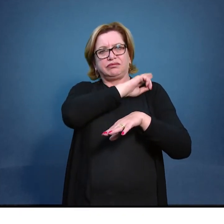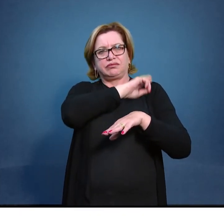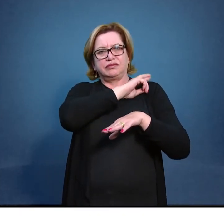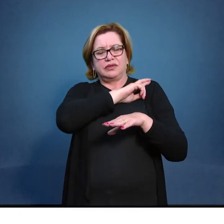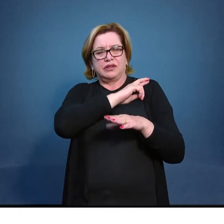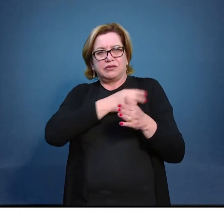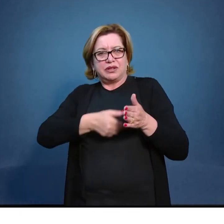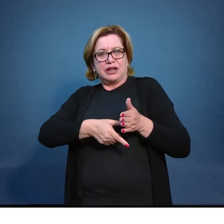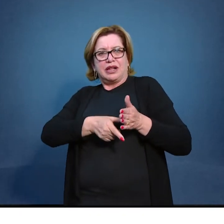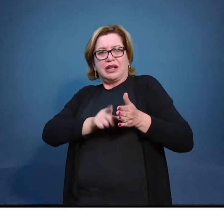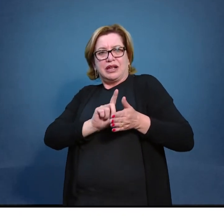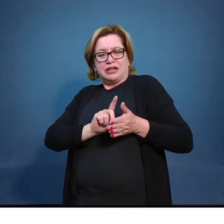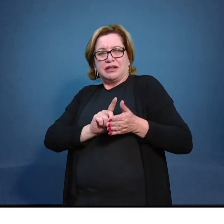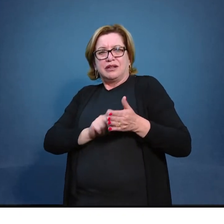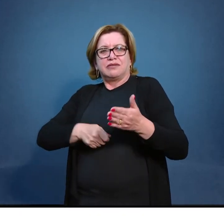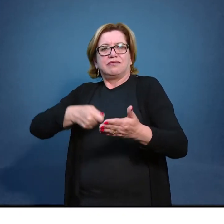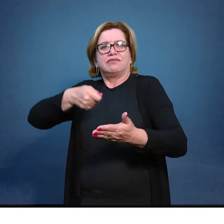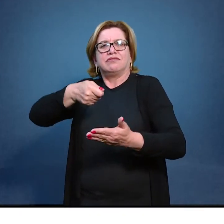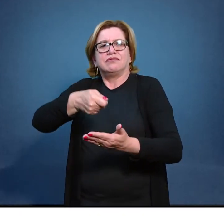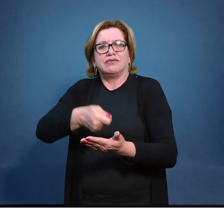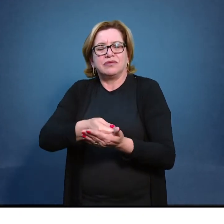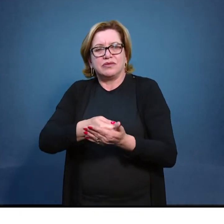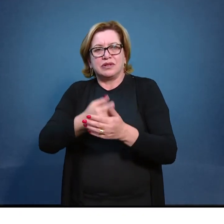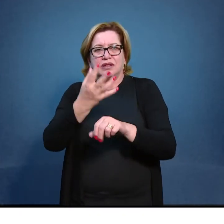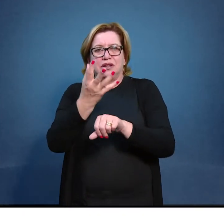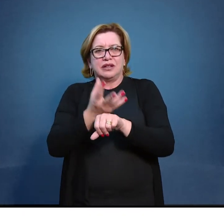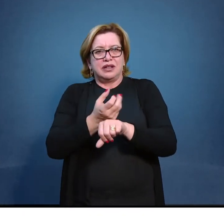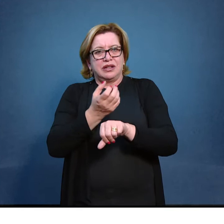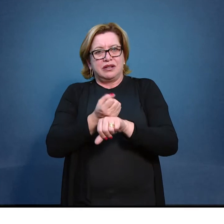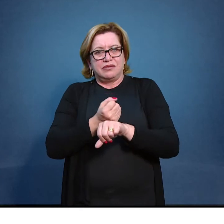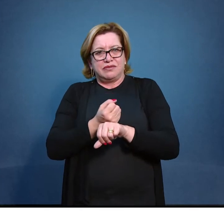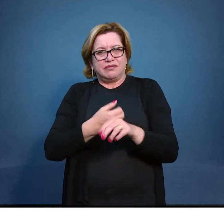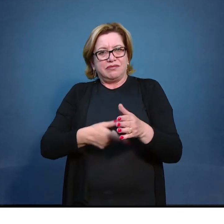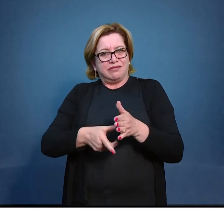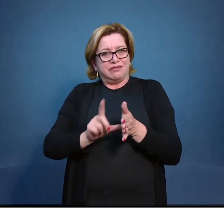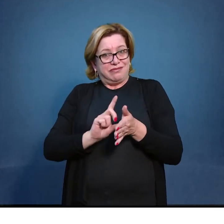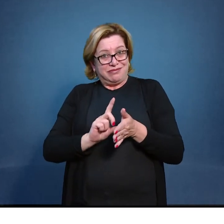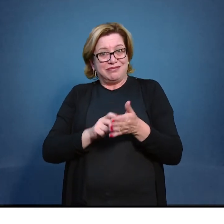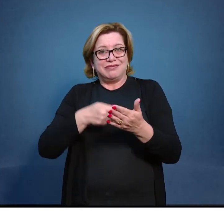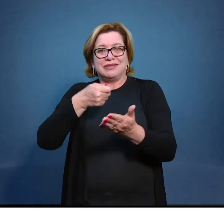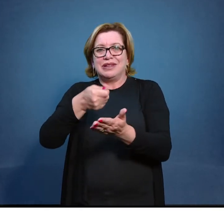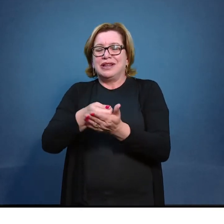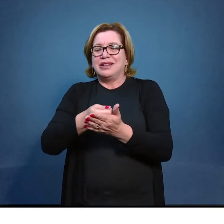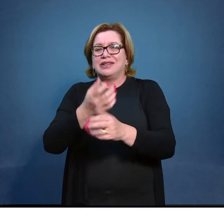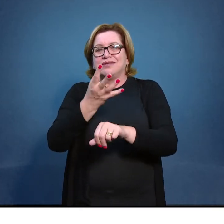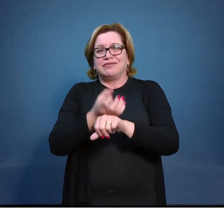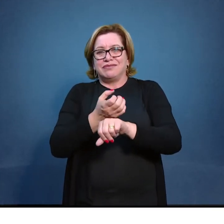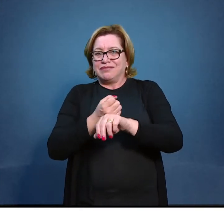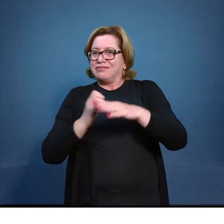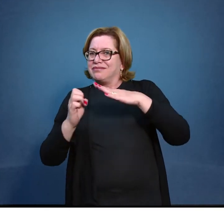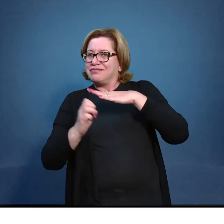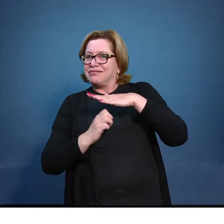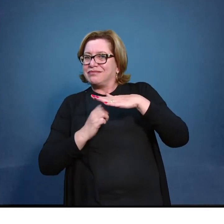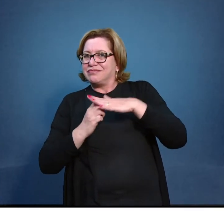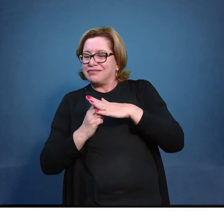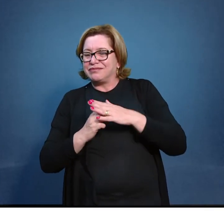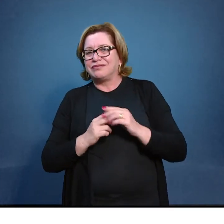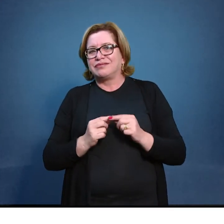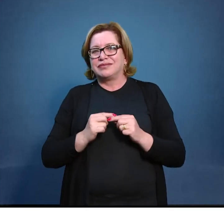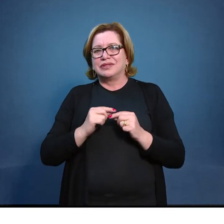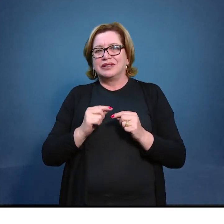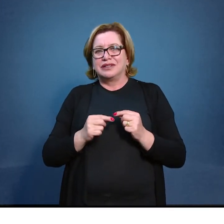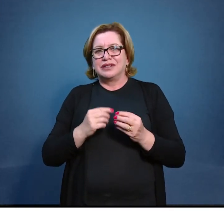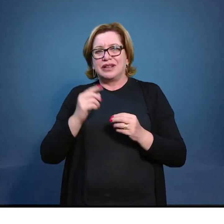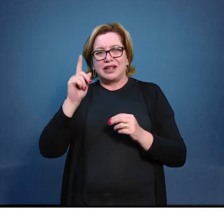por cobrar antecipadamente o tributo que seria devido numa fase seguinte da venda. É